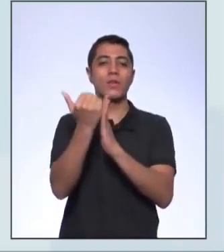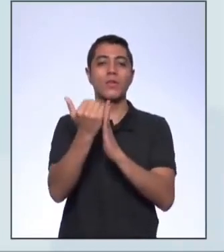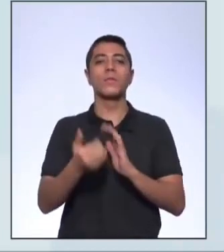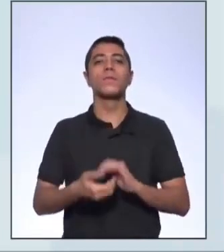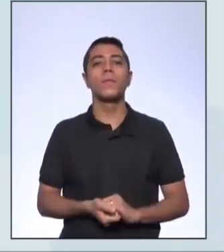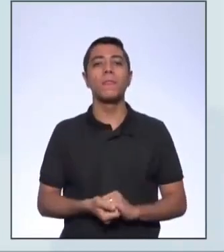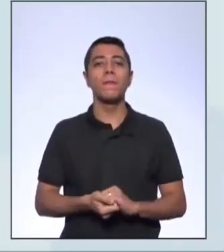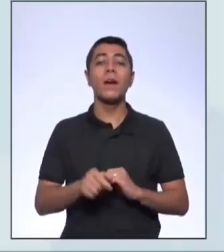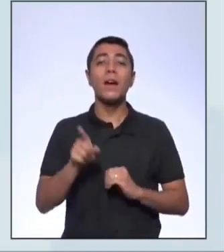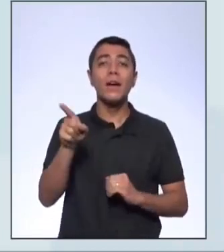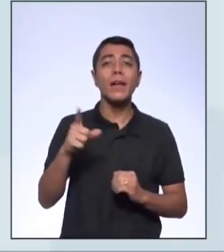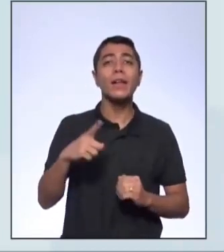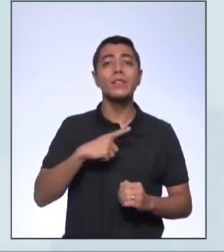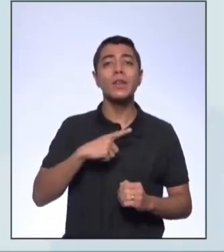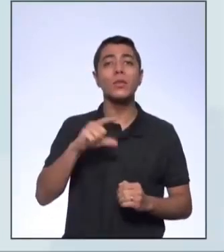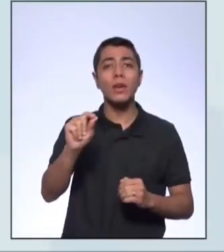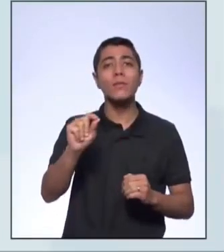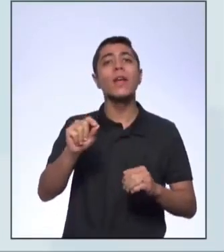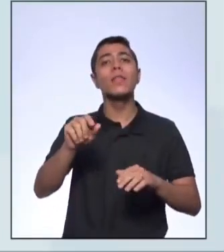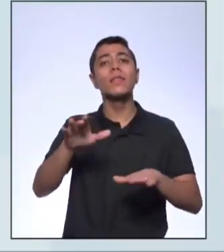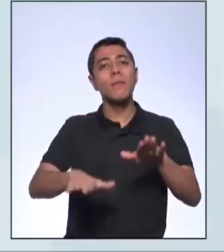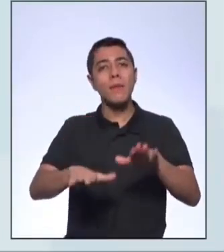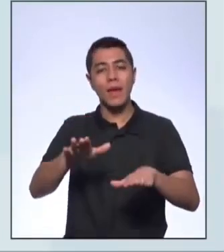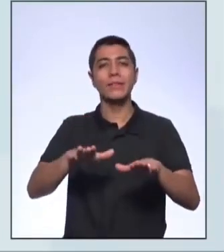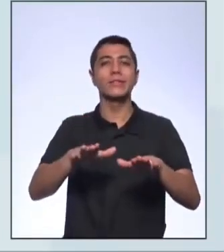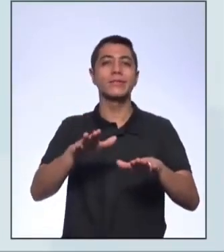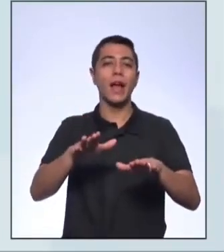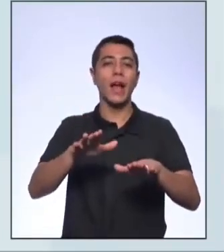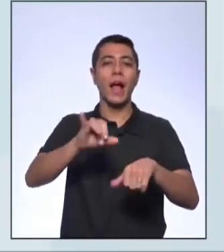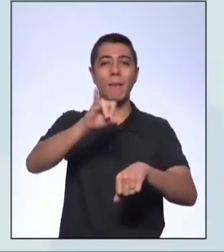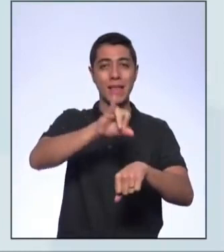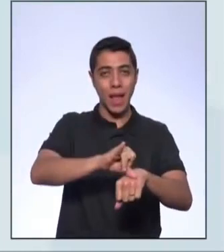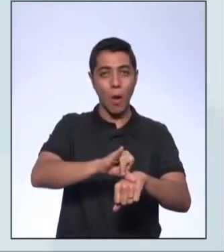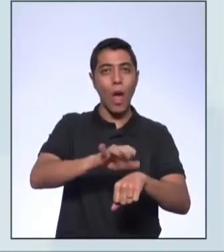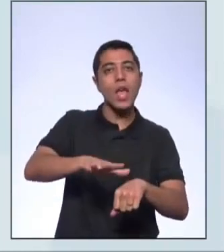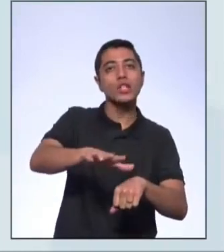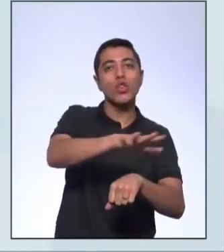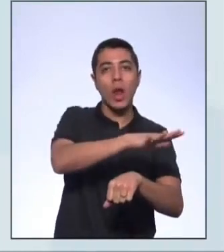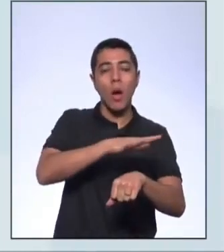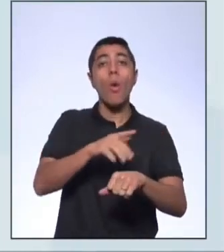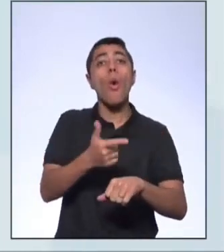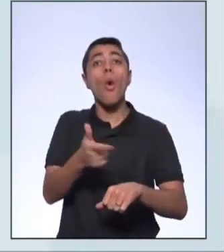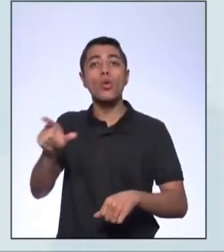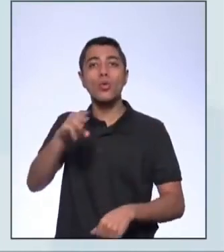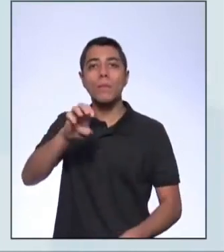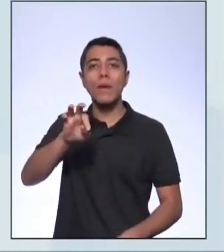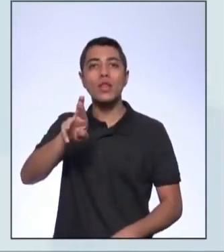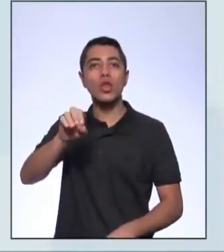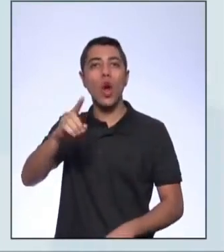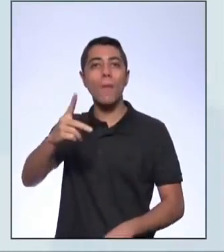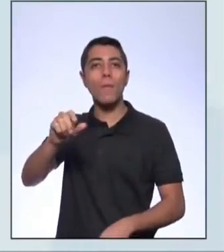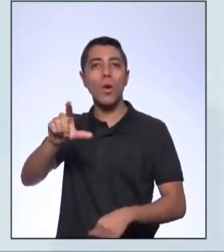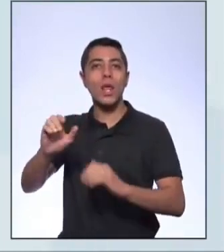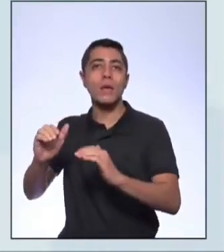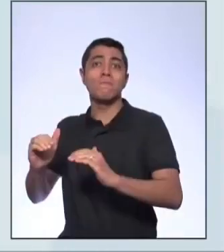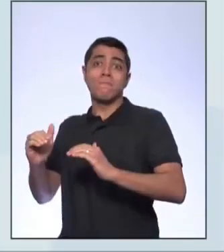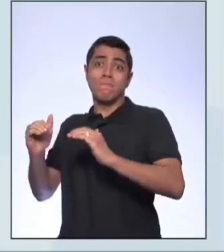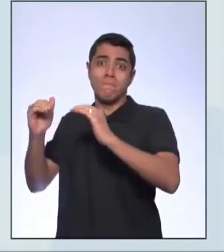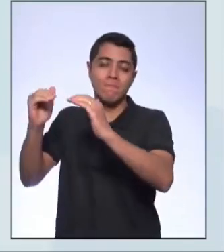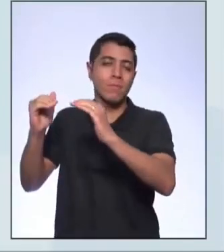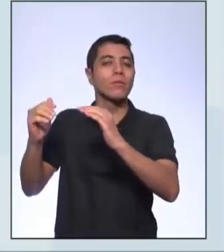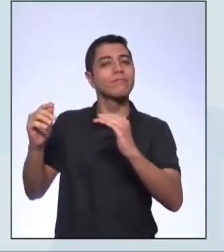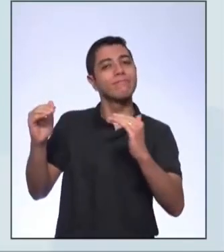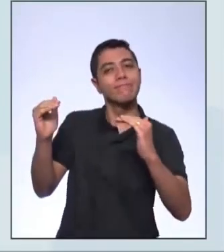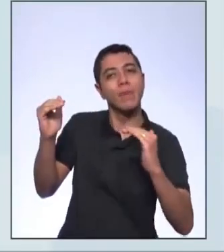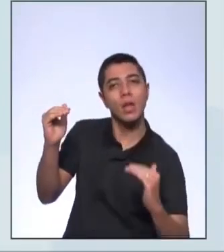gestão no nível imediatamente inferior ao das metrópoles tem área de influência de âmbito Regional sendo referidas como